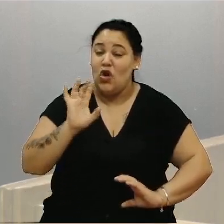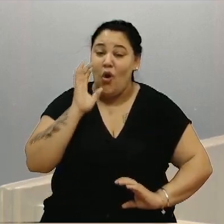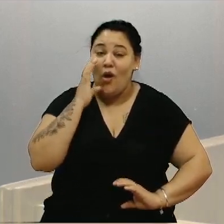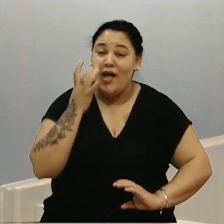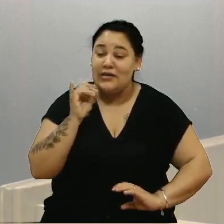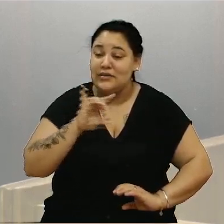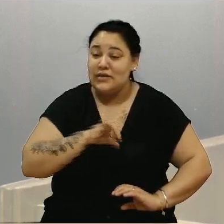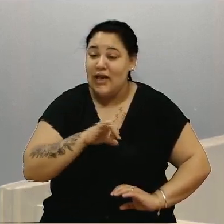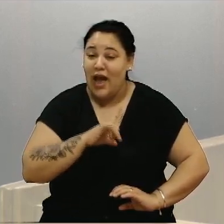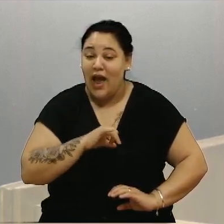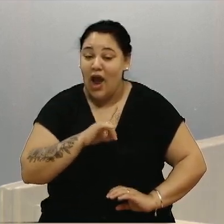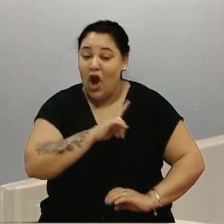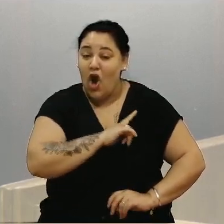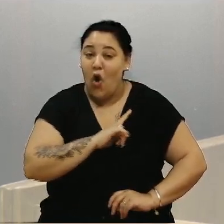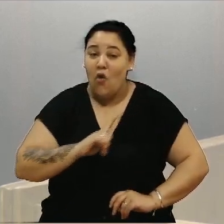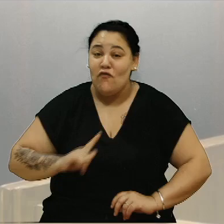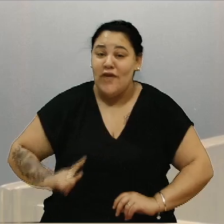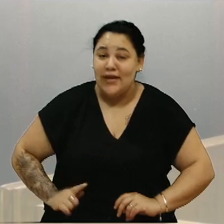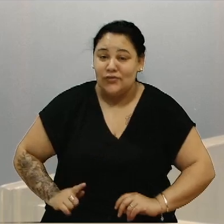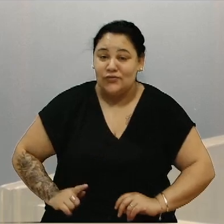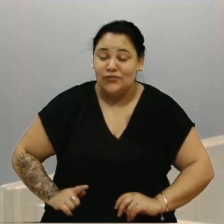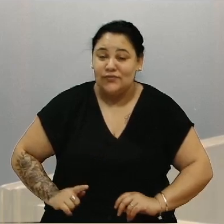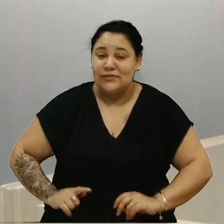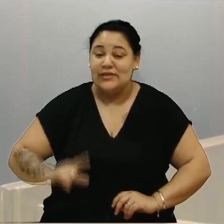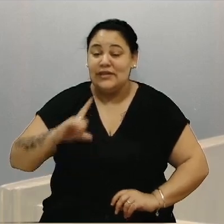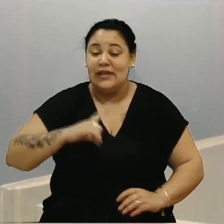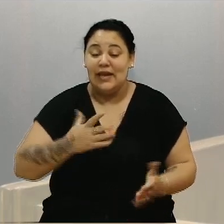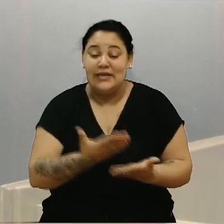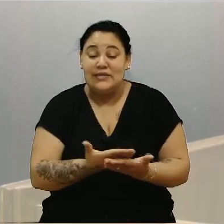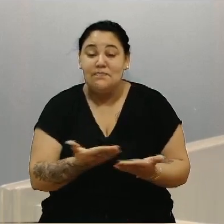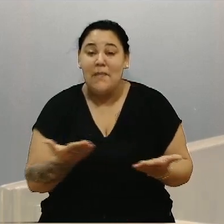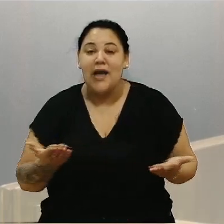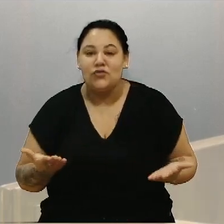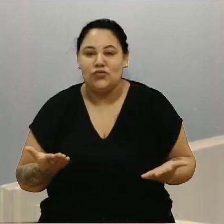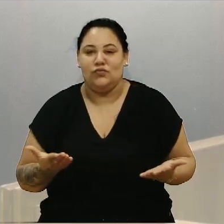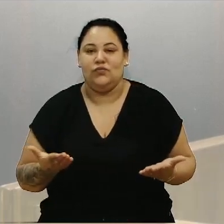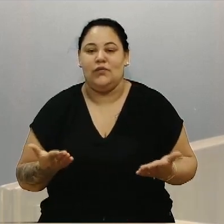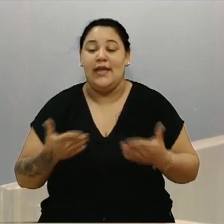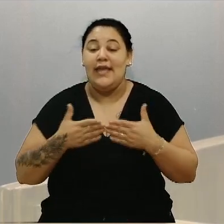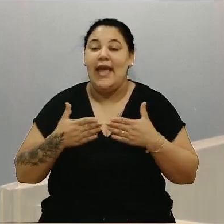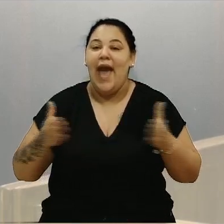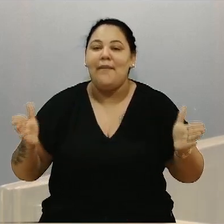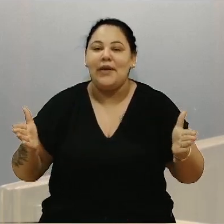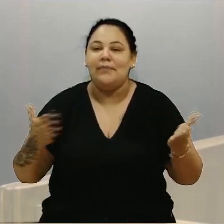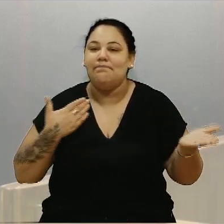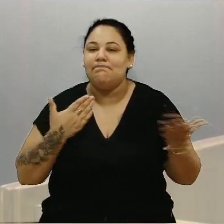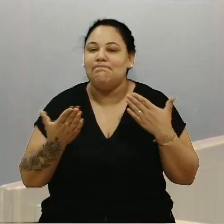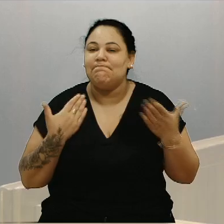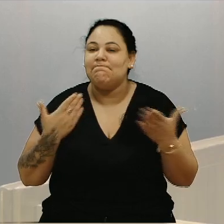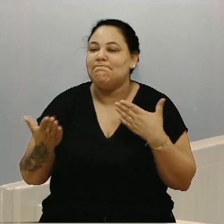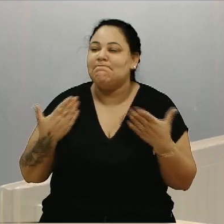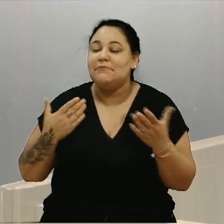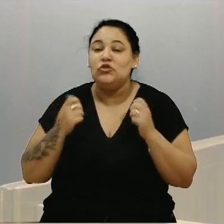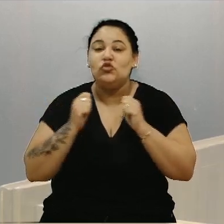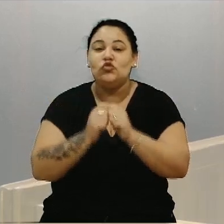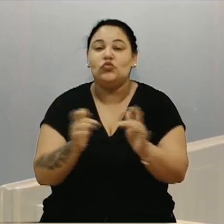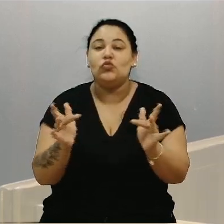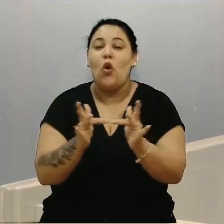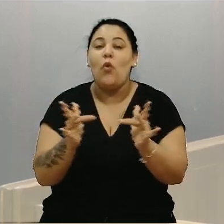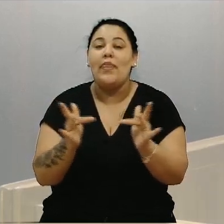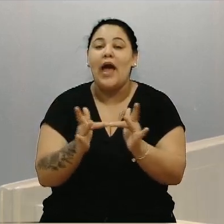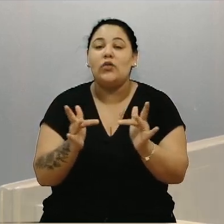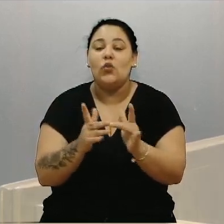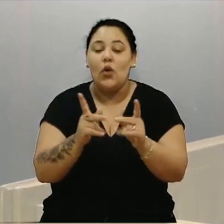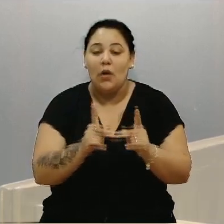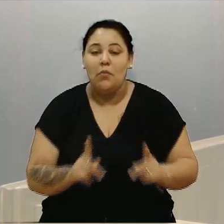governos, quando a gente tem espaços que abrem o diálogo com a população, que abrem